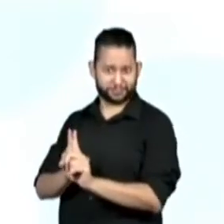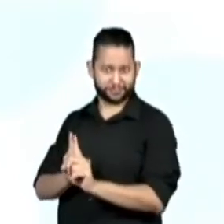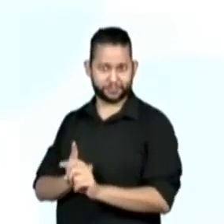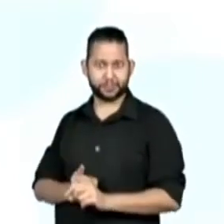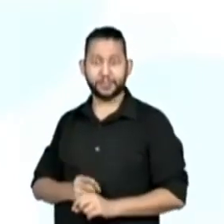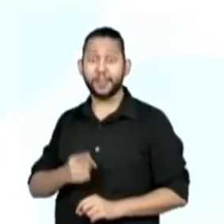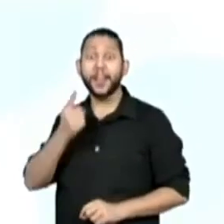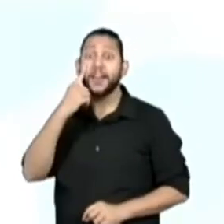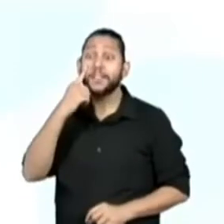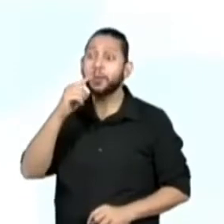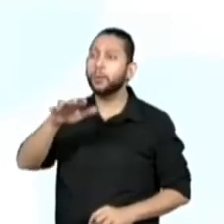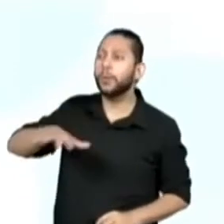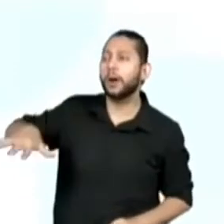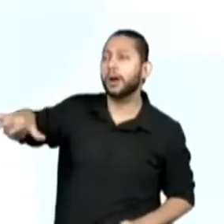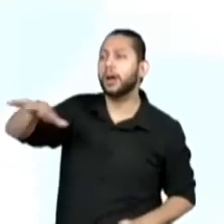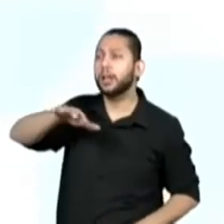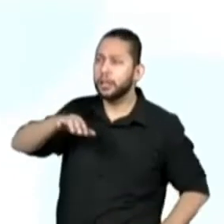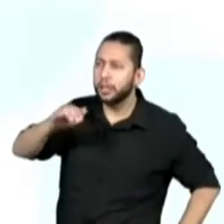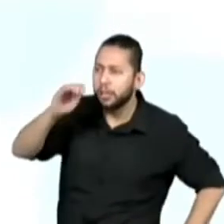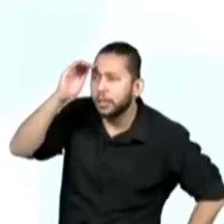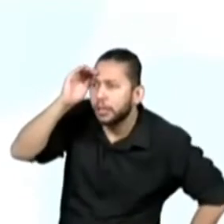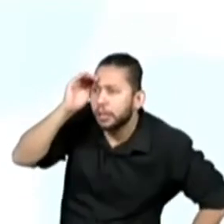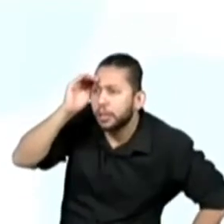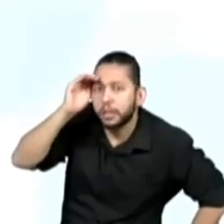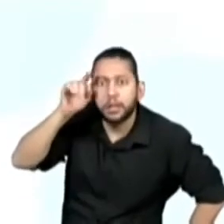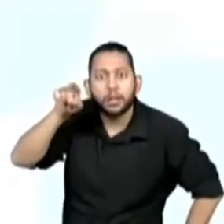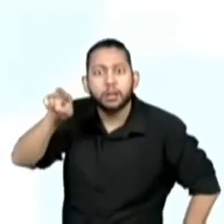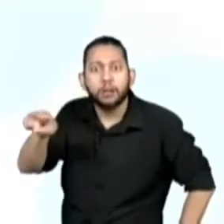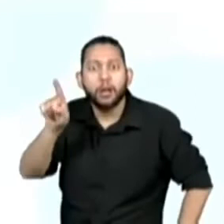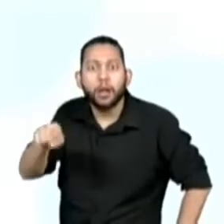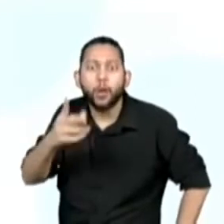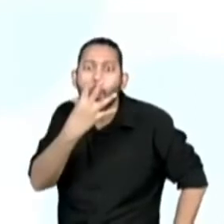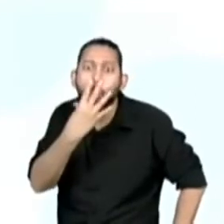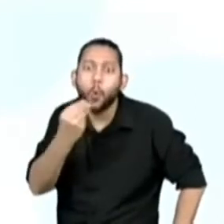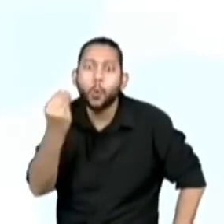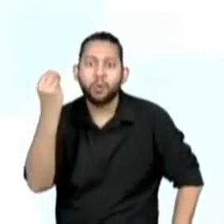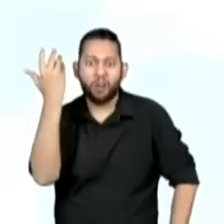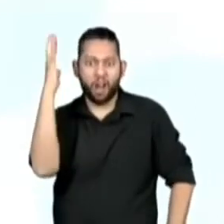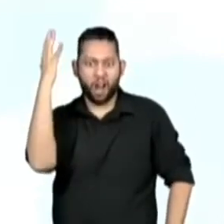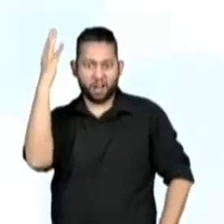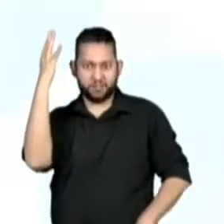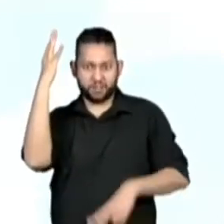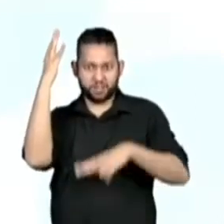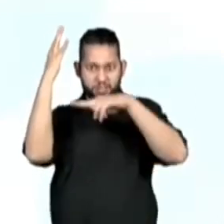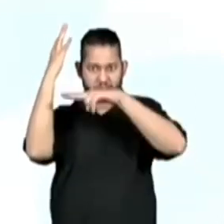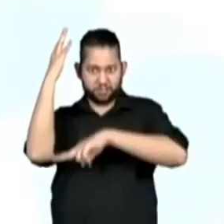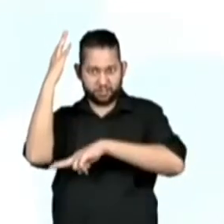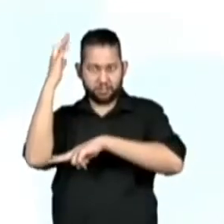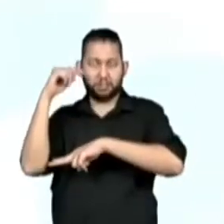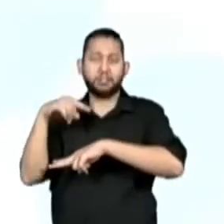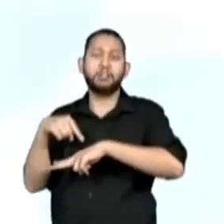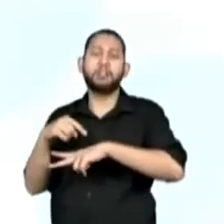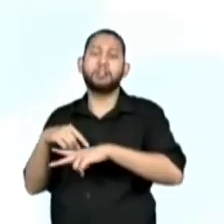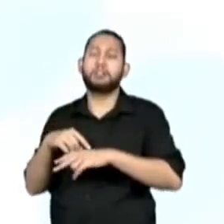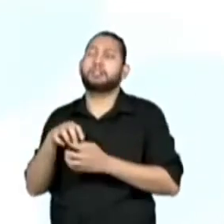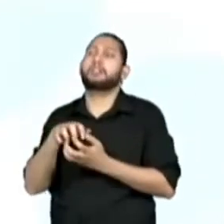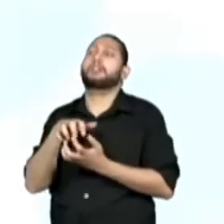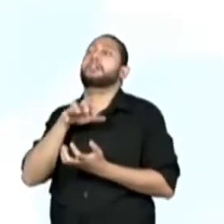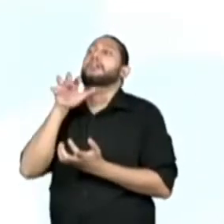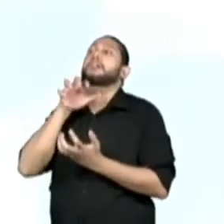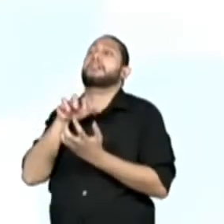Chegando ao prado, viram o lobo espichado debaixo da árvore, roncando de tal maneira que